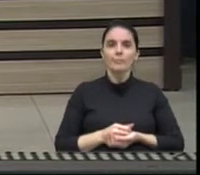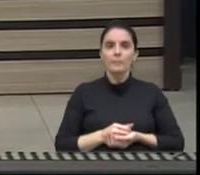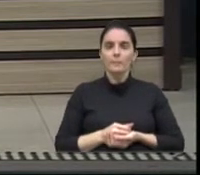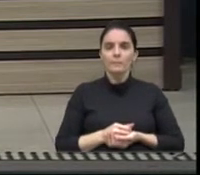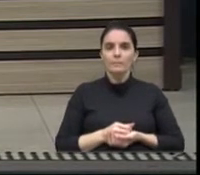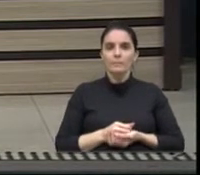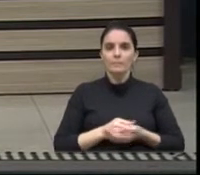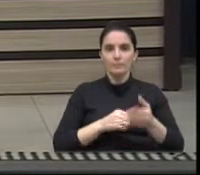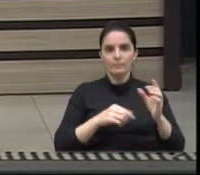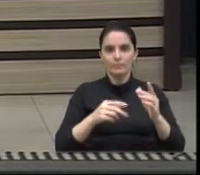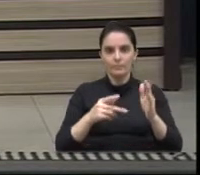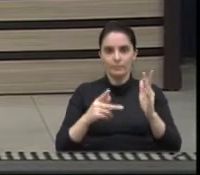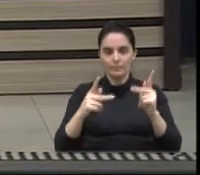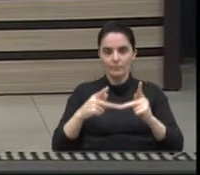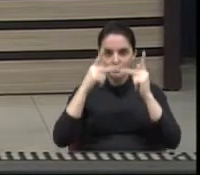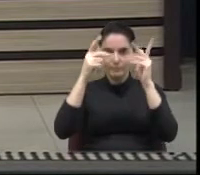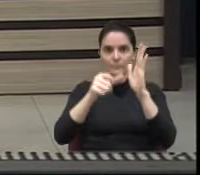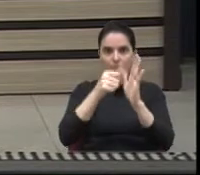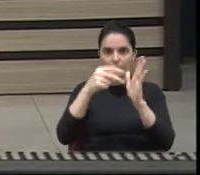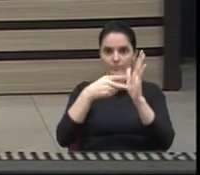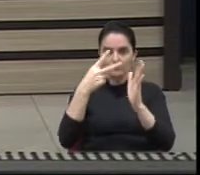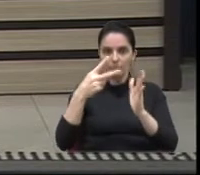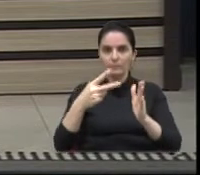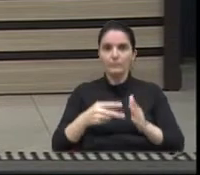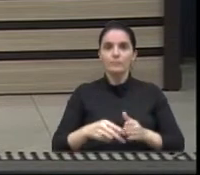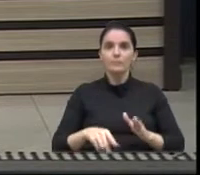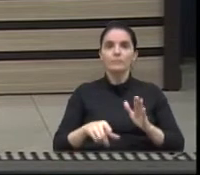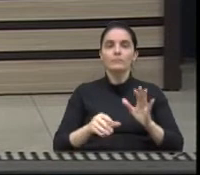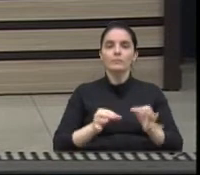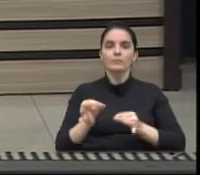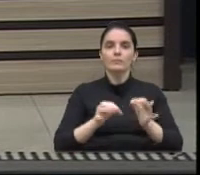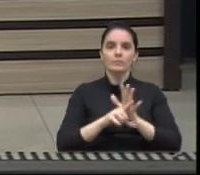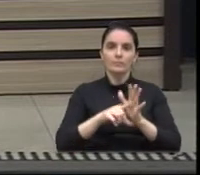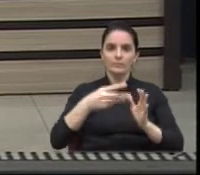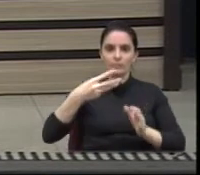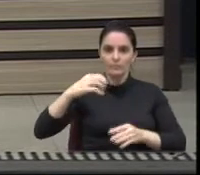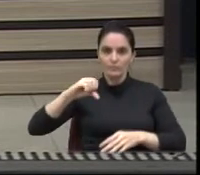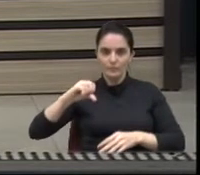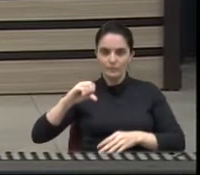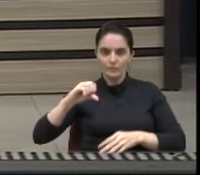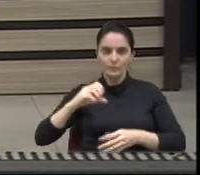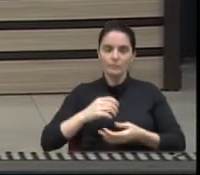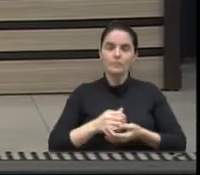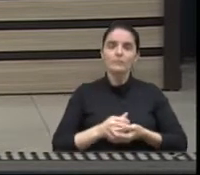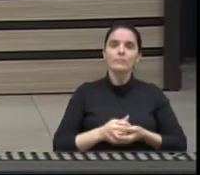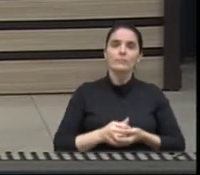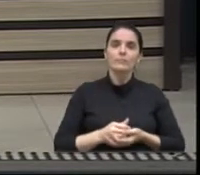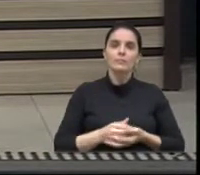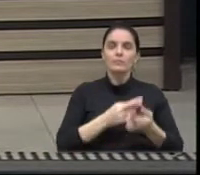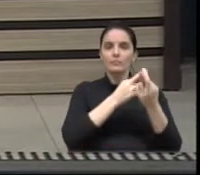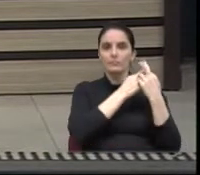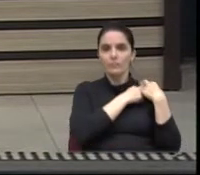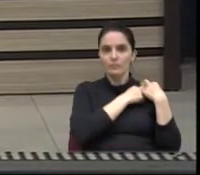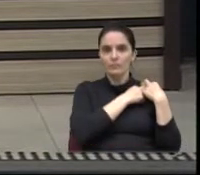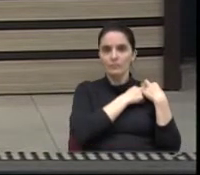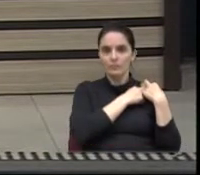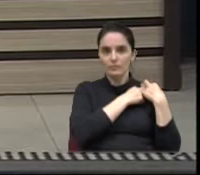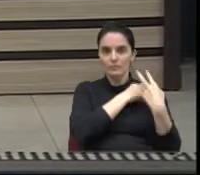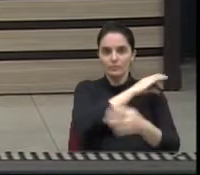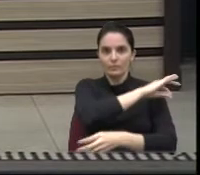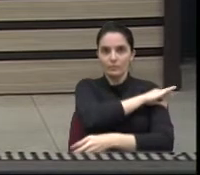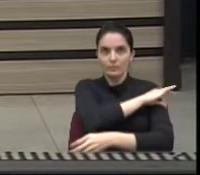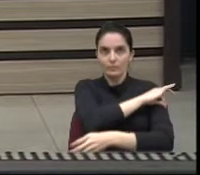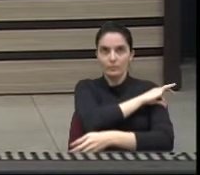dos parágrafos 1º e 2º ao projeto de lei 99 de 31 de março de 2017, de autoria do prefeito municipal, senhor